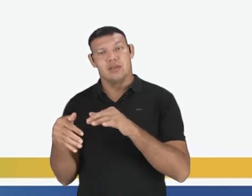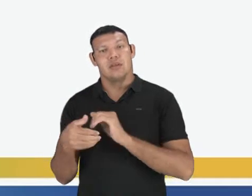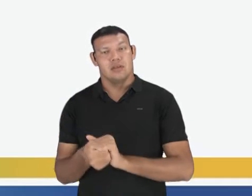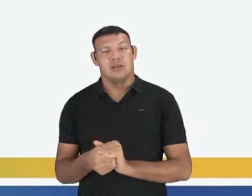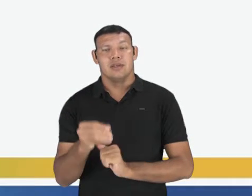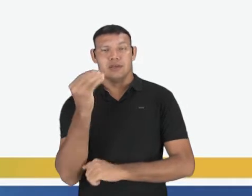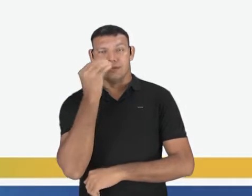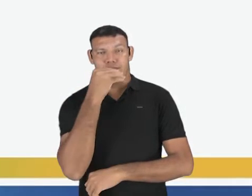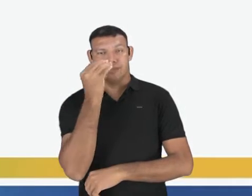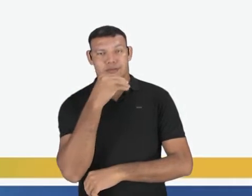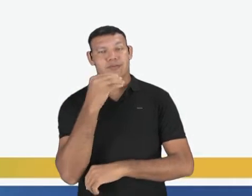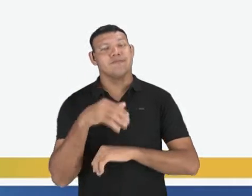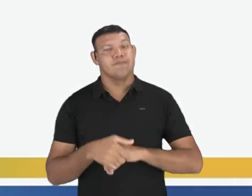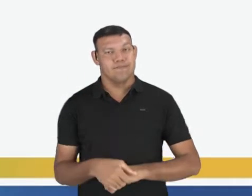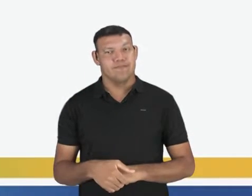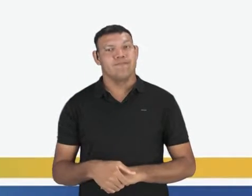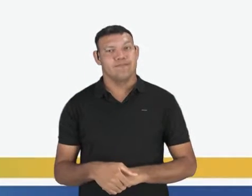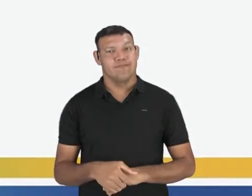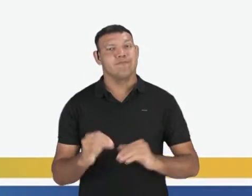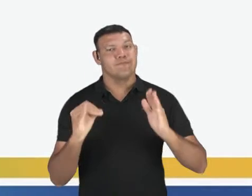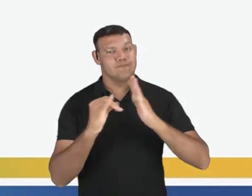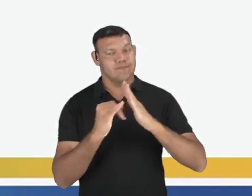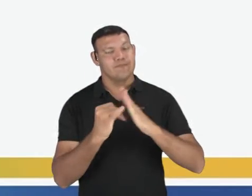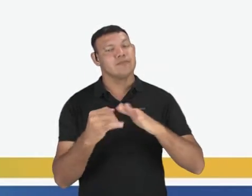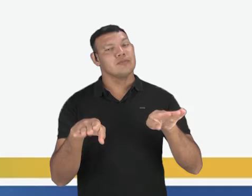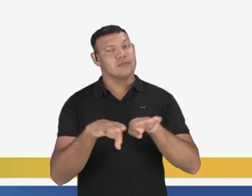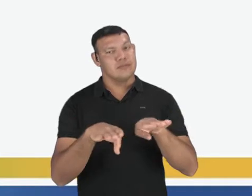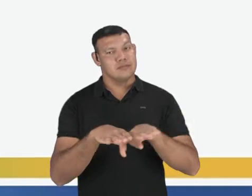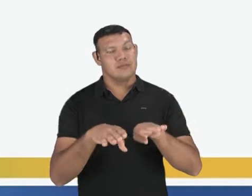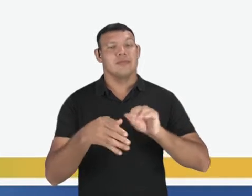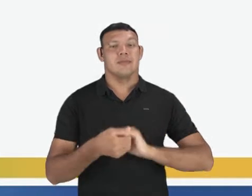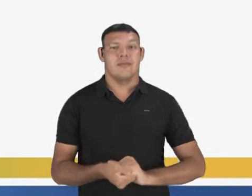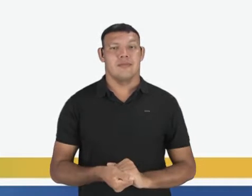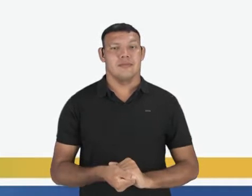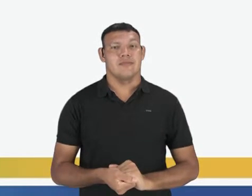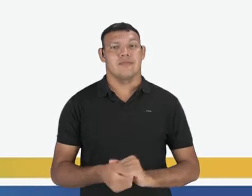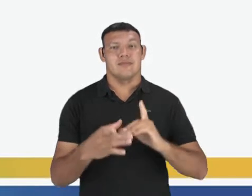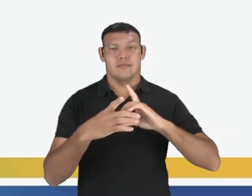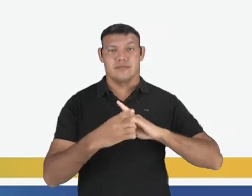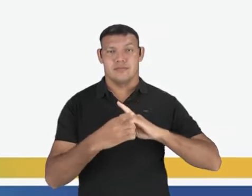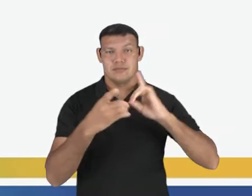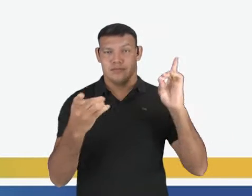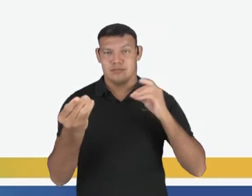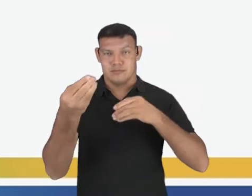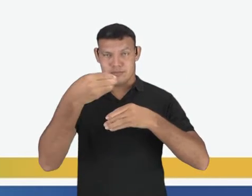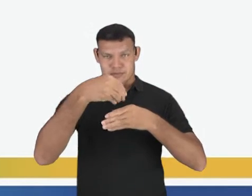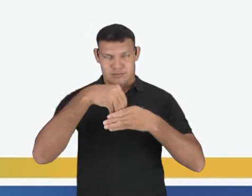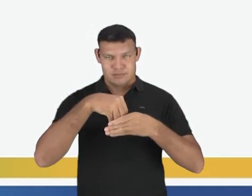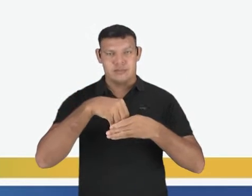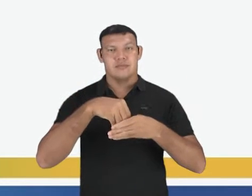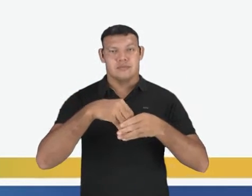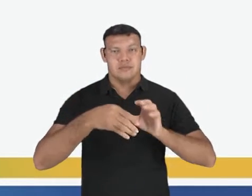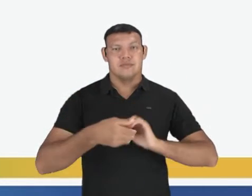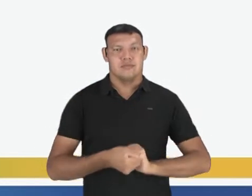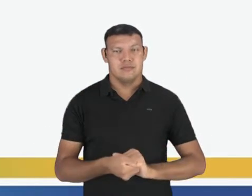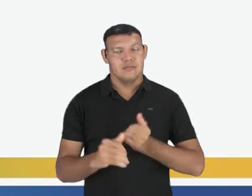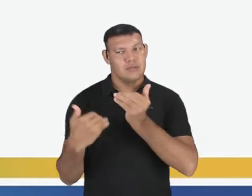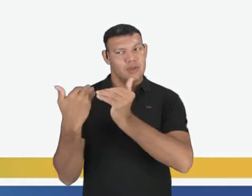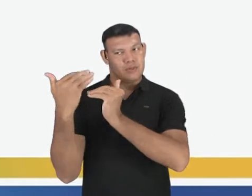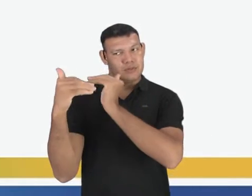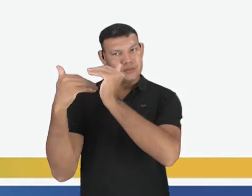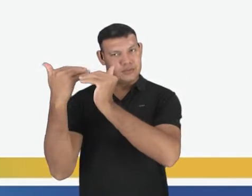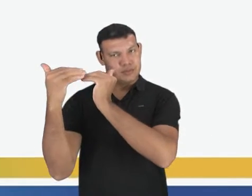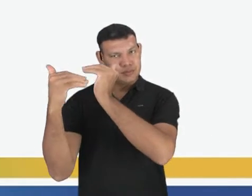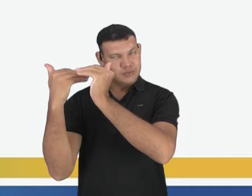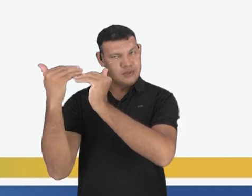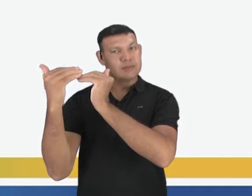fragilidade ainda a estas instituições. Então, nessas democracias em